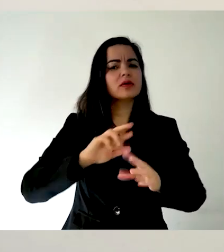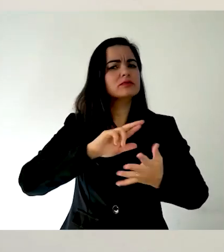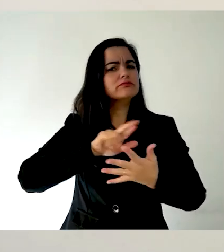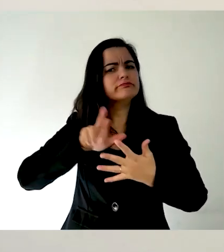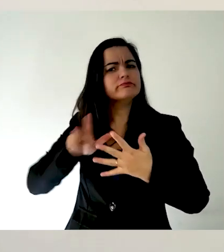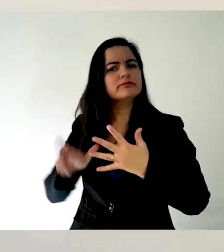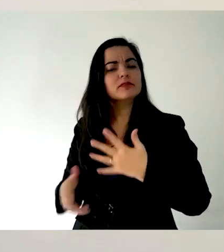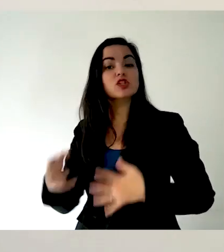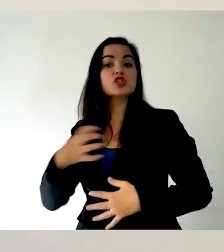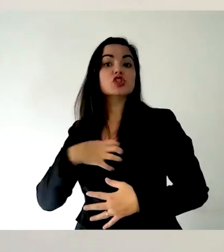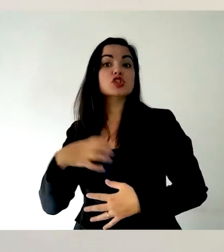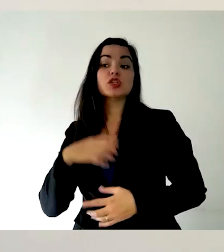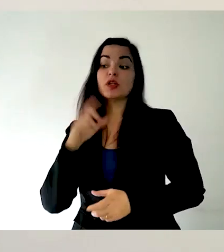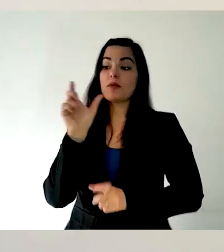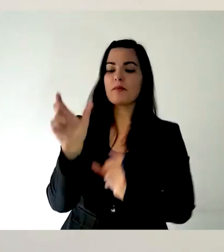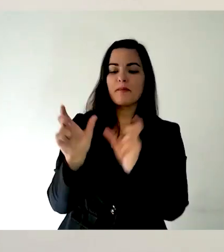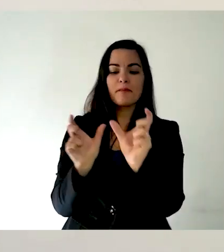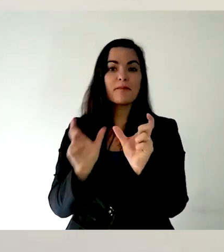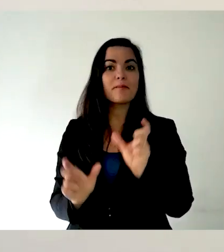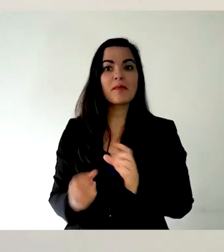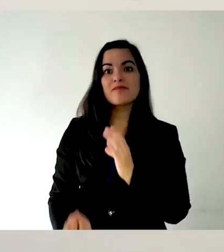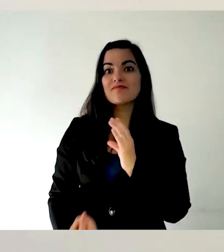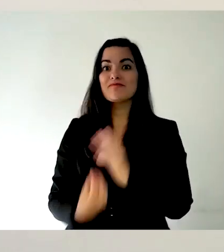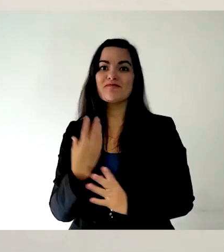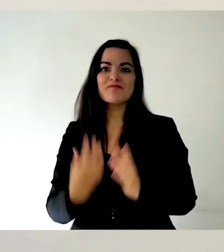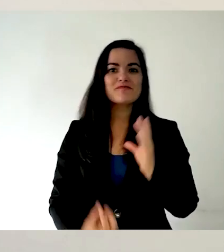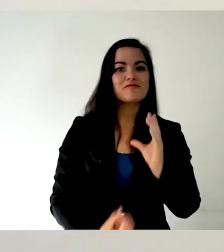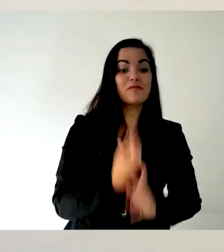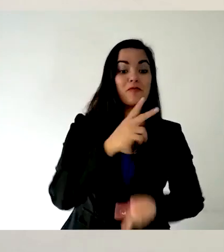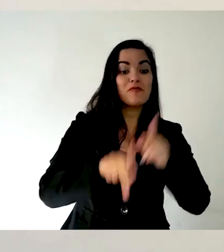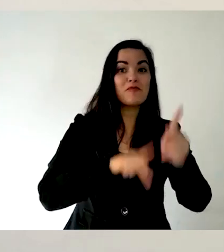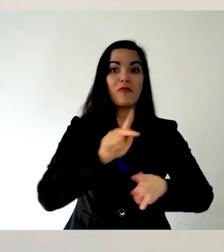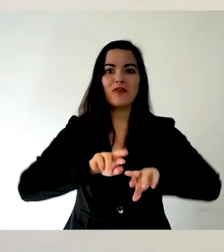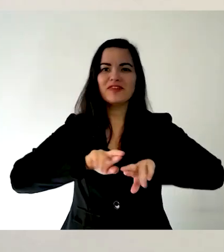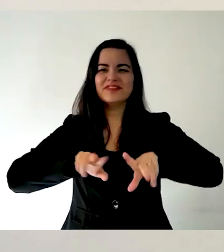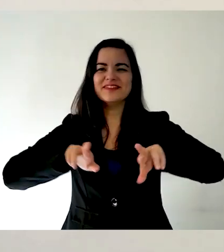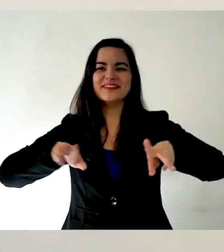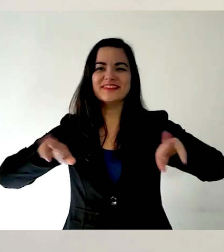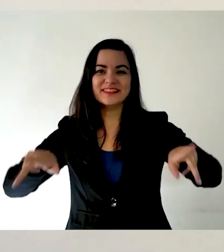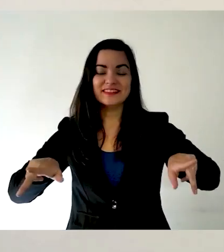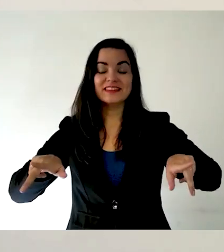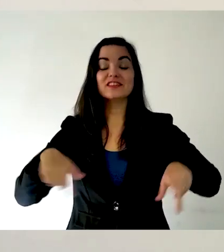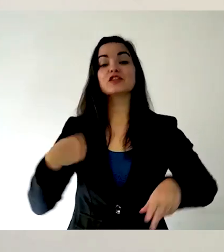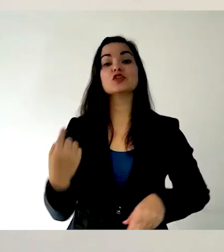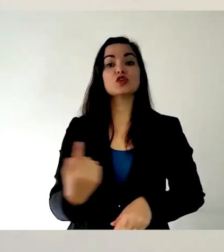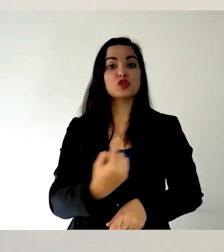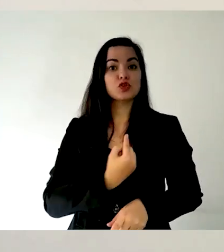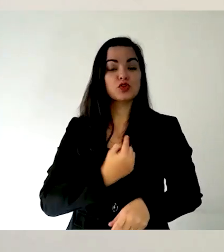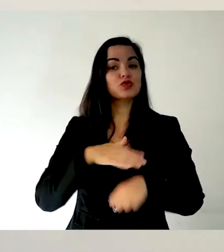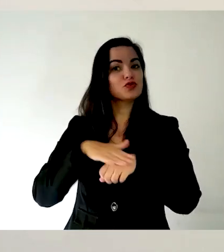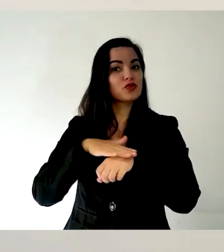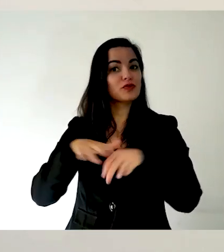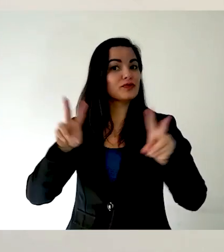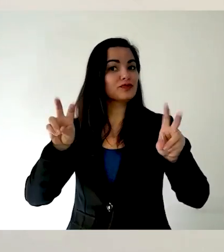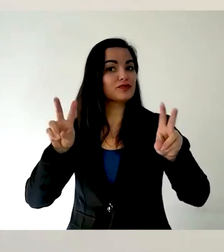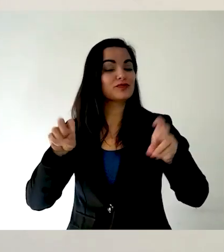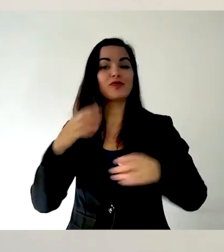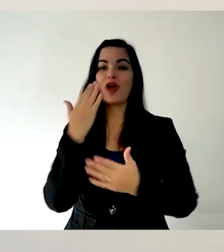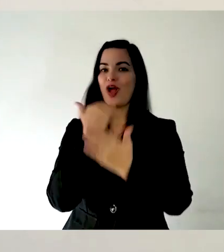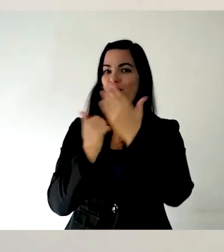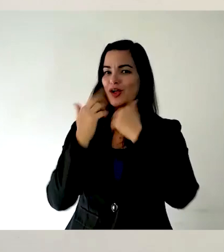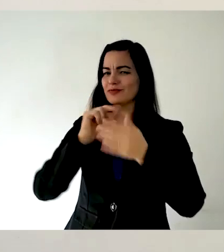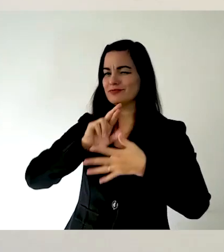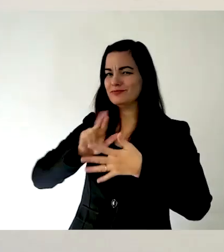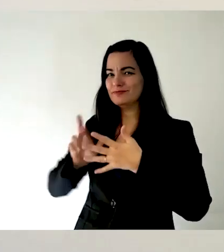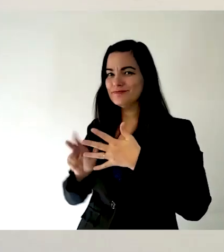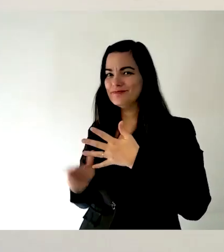linguagens, formas, palavras originárias aí de outras etnias. Falaremos sobre